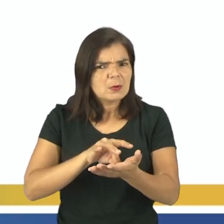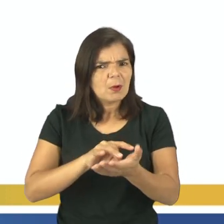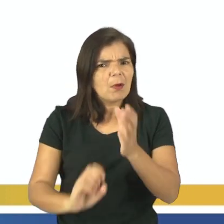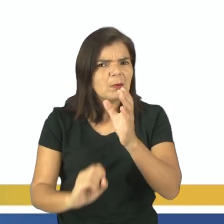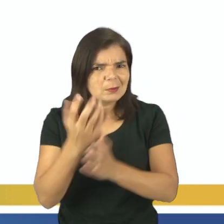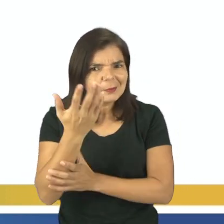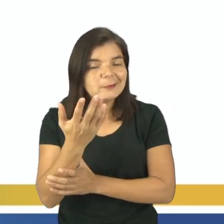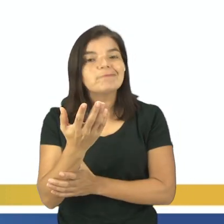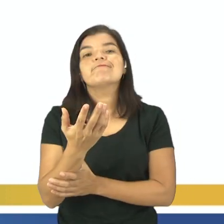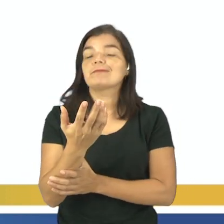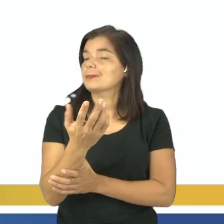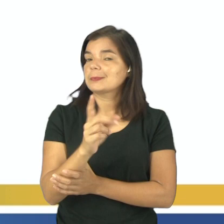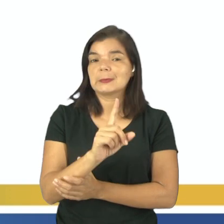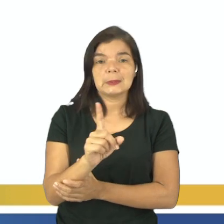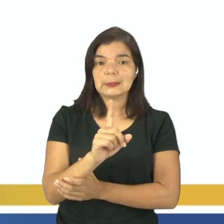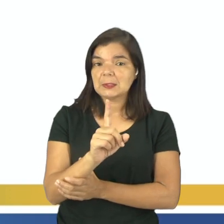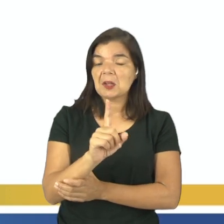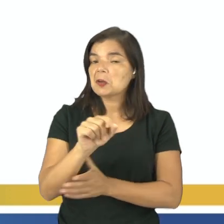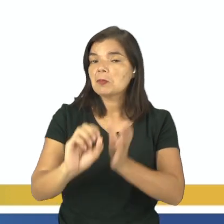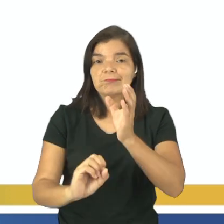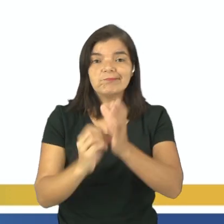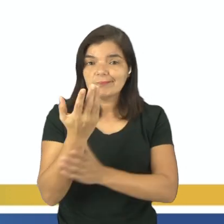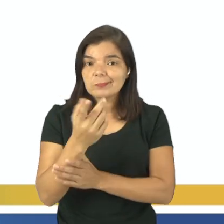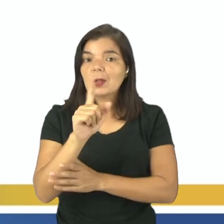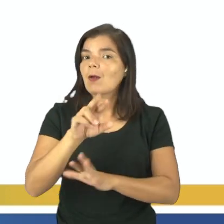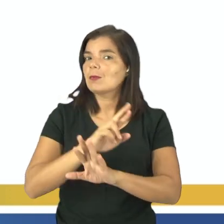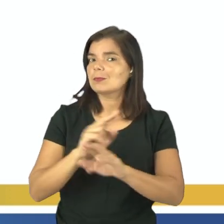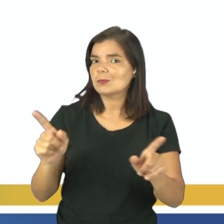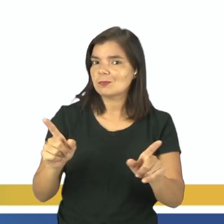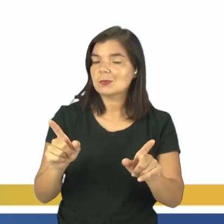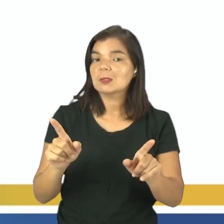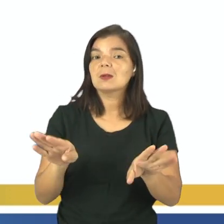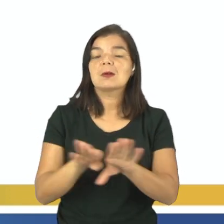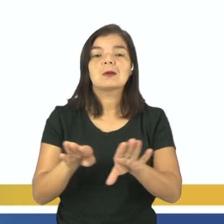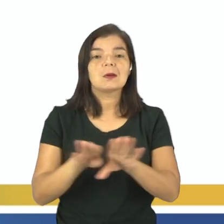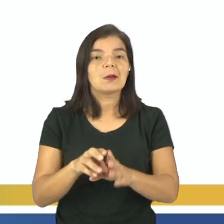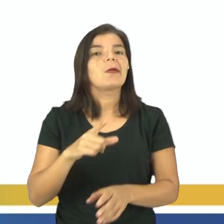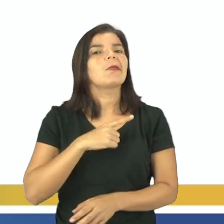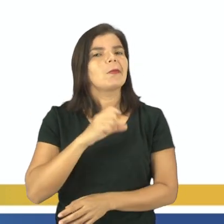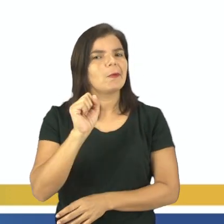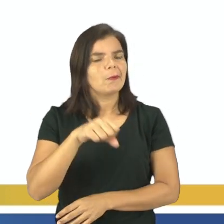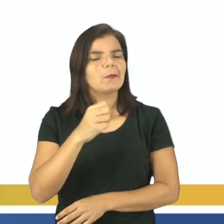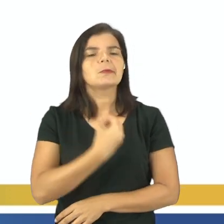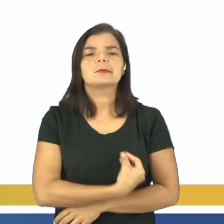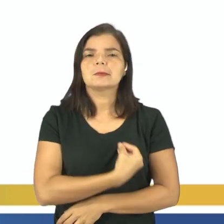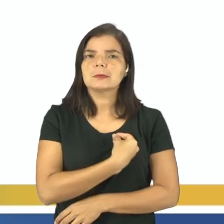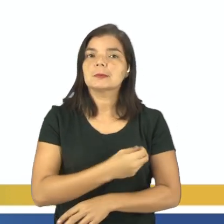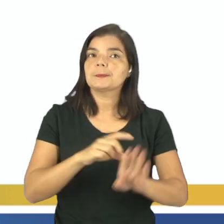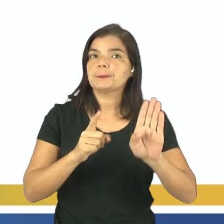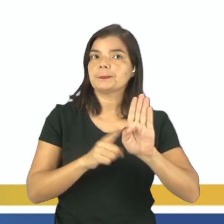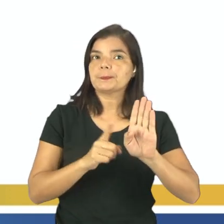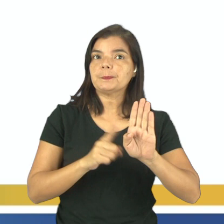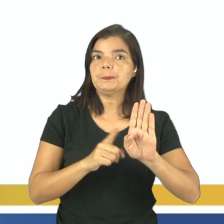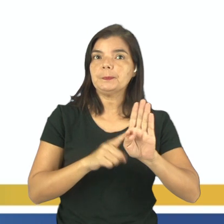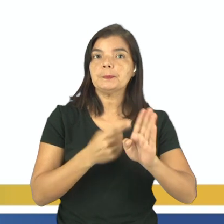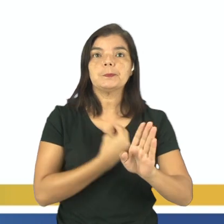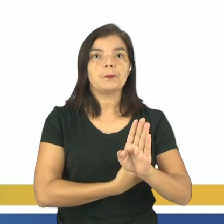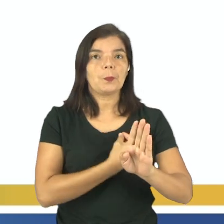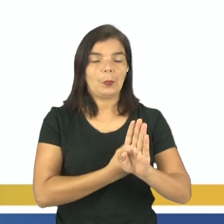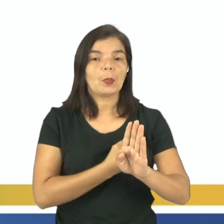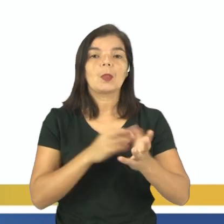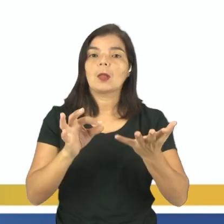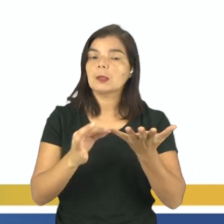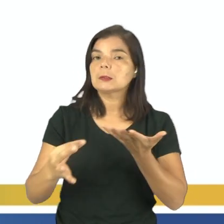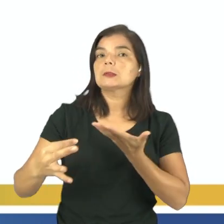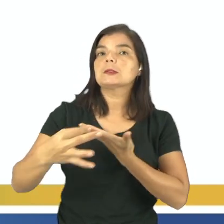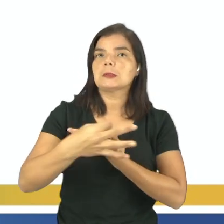vai concluir que não é um fato. É o contrário, né? Ele está dizendo que tem sim a existência. B, a existência das redes sociais